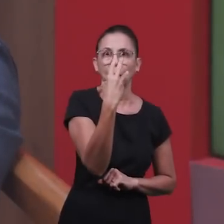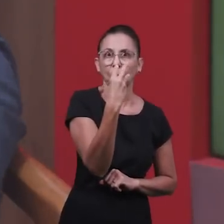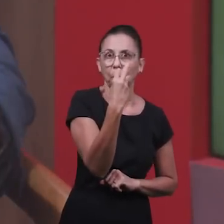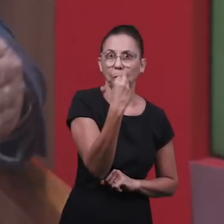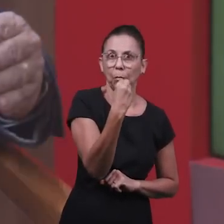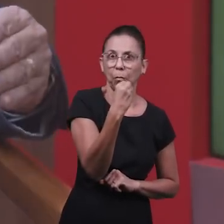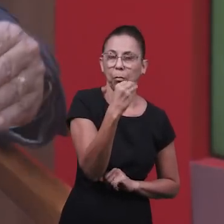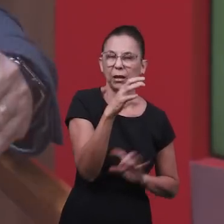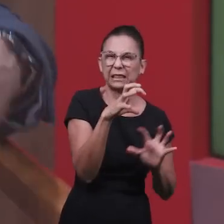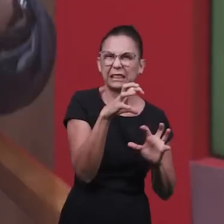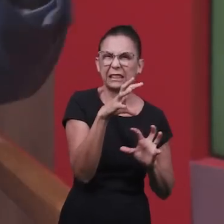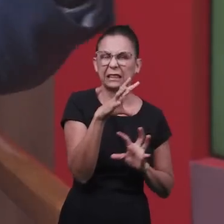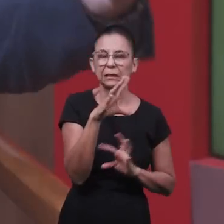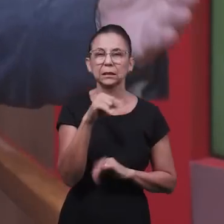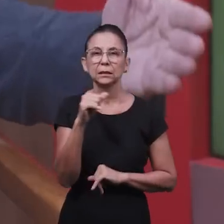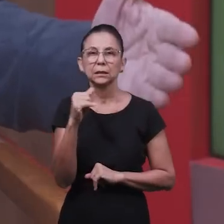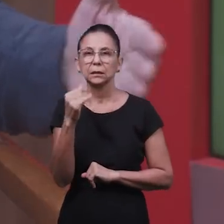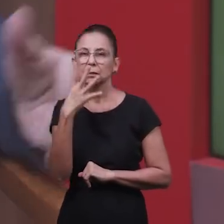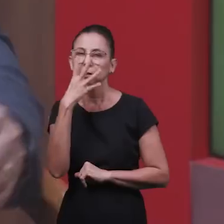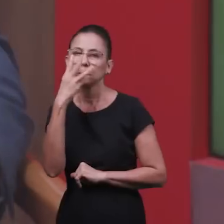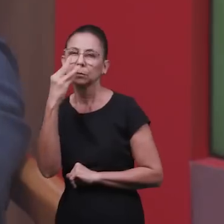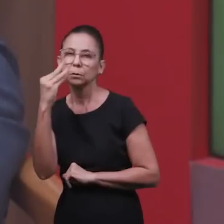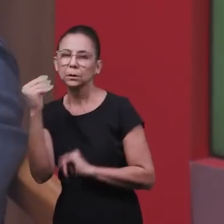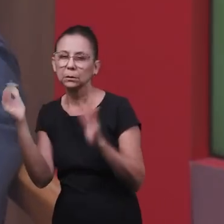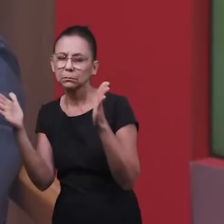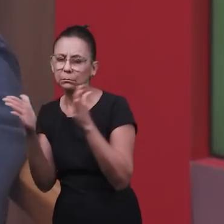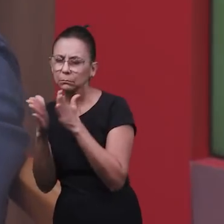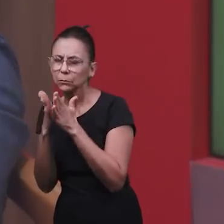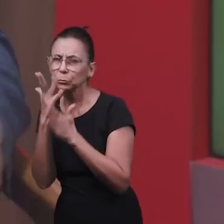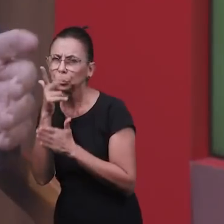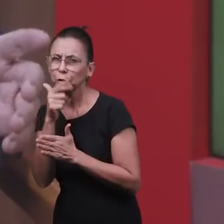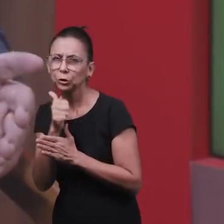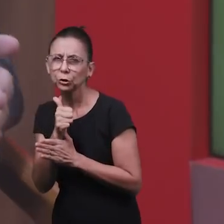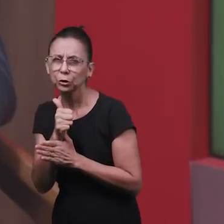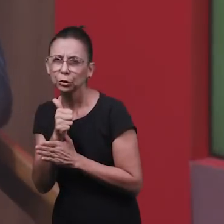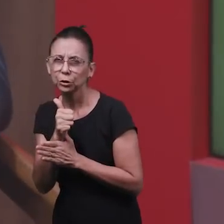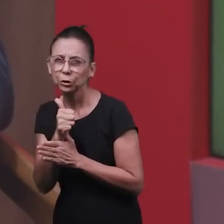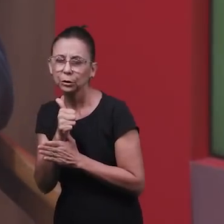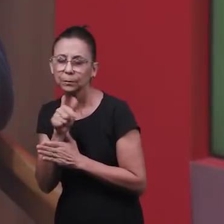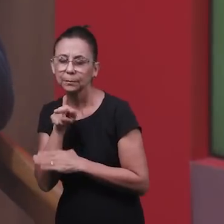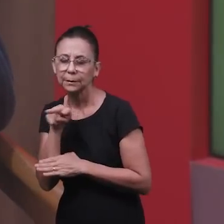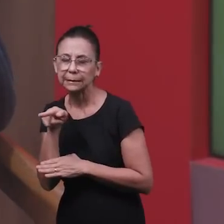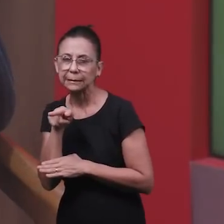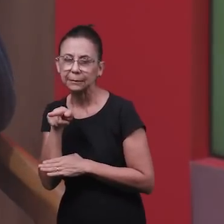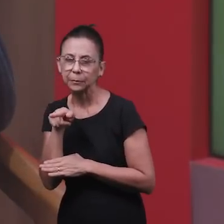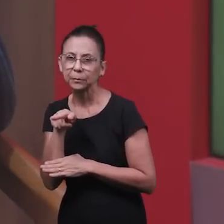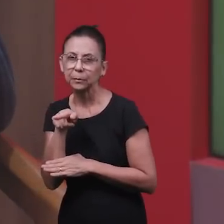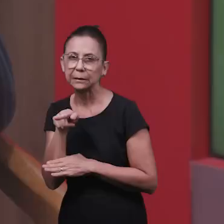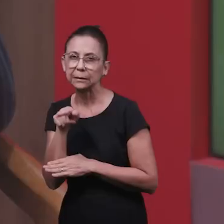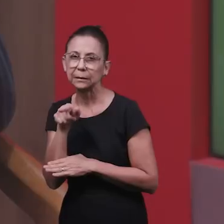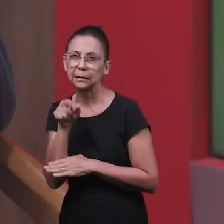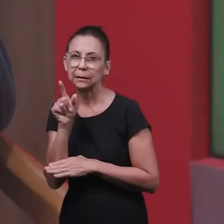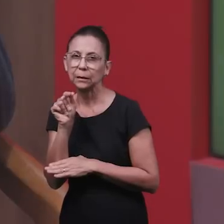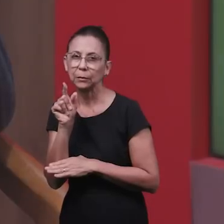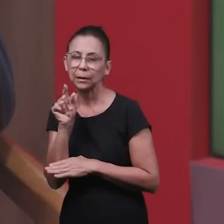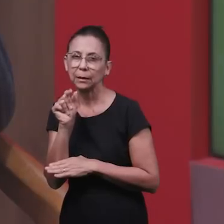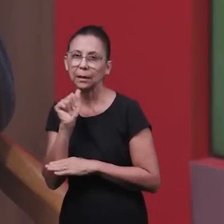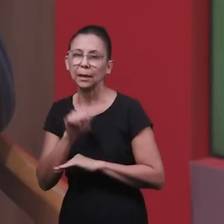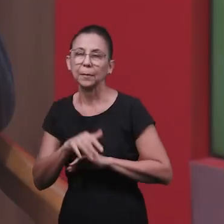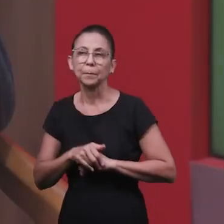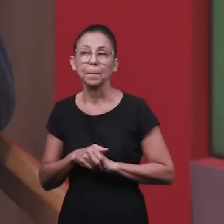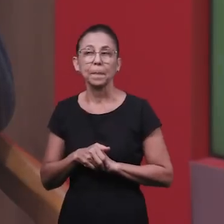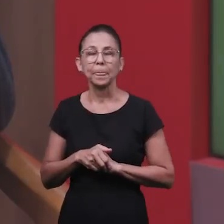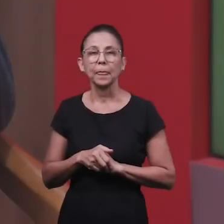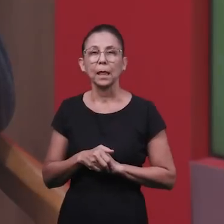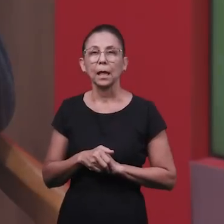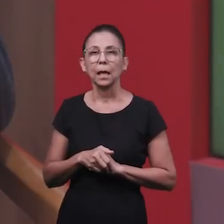falou, fala a respeito do pecado, não é? Mas as raposinhas falam daquelas